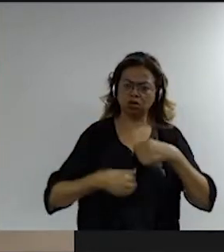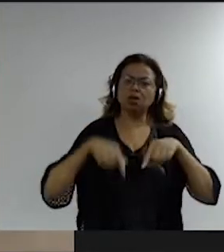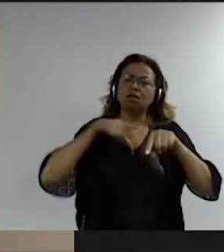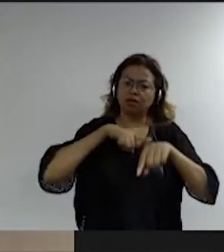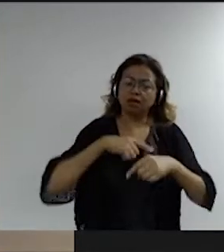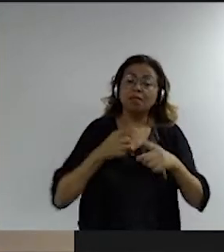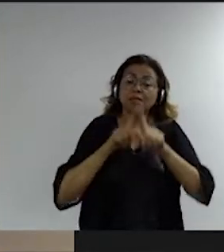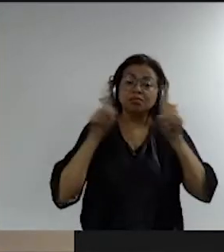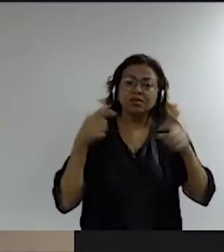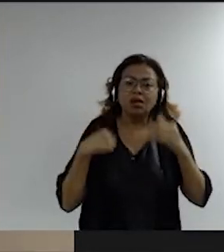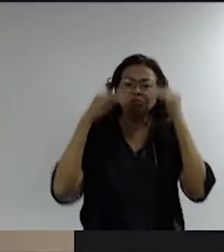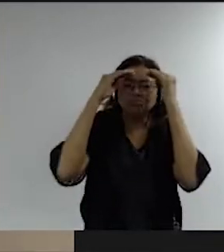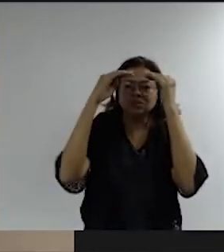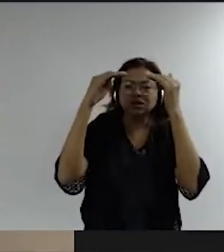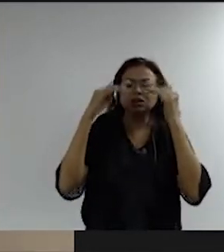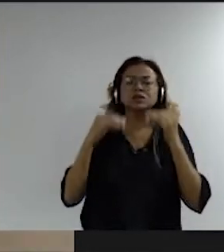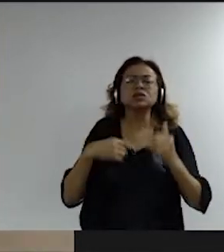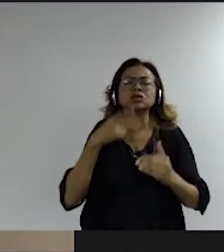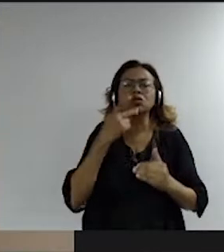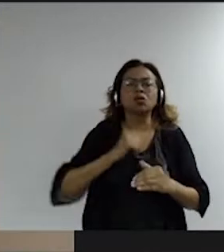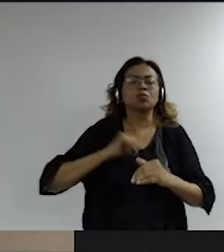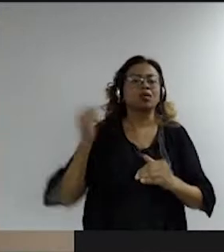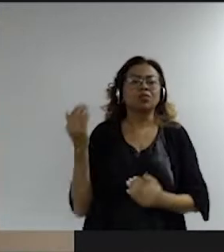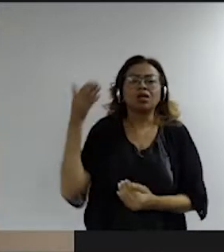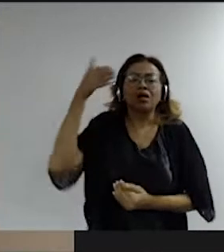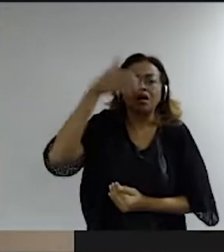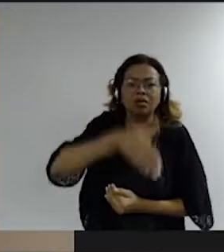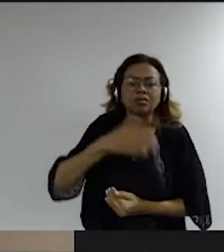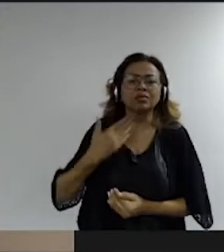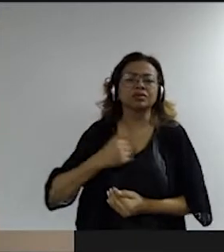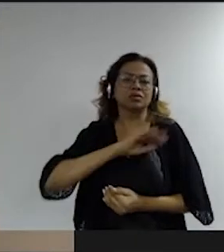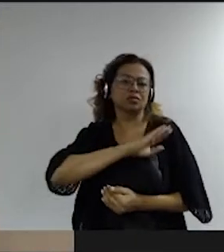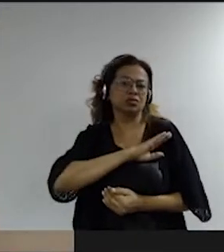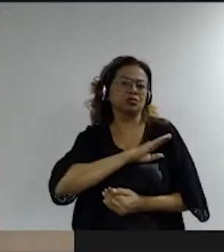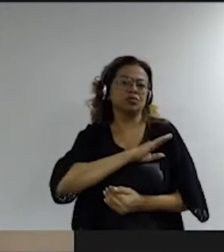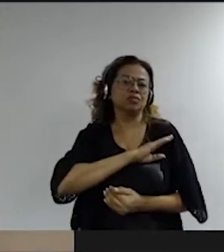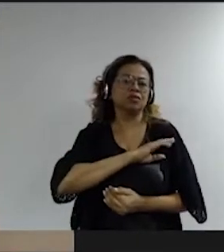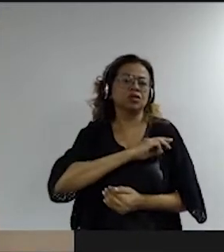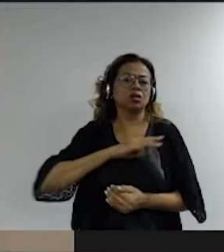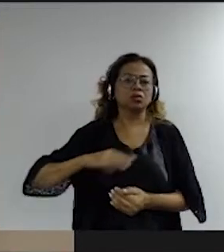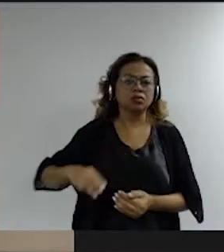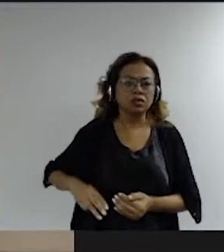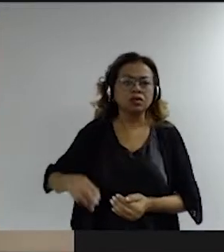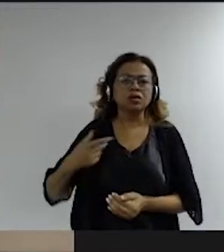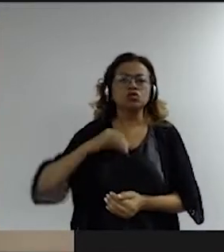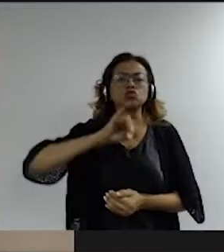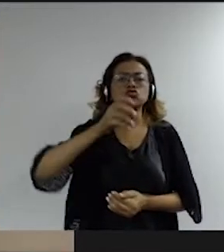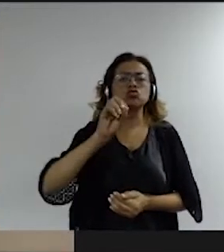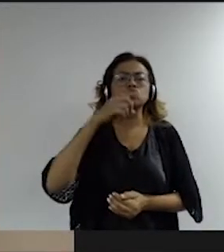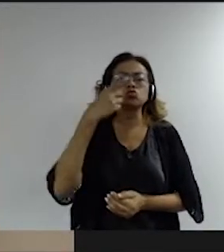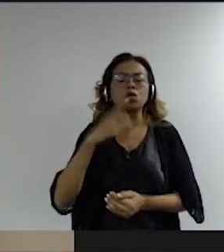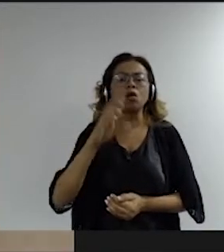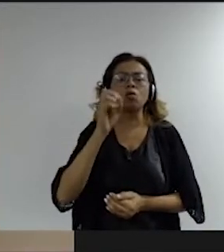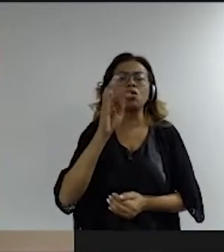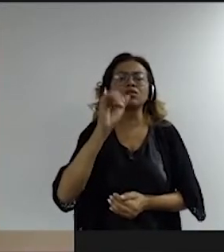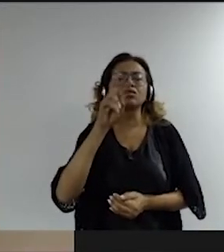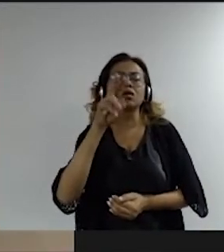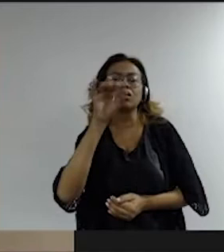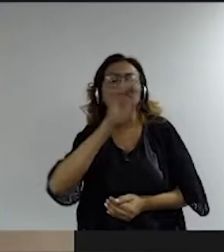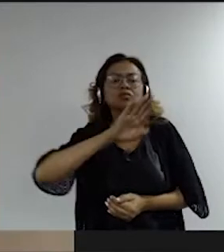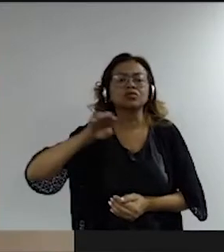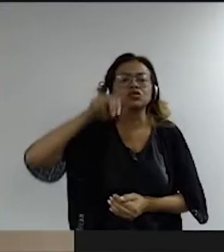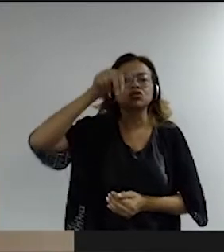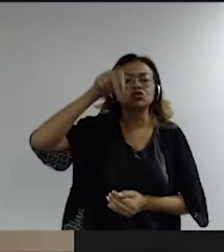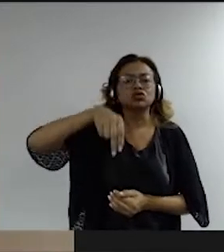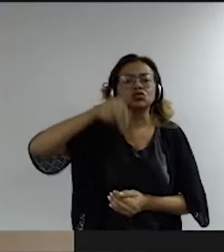nossa enorme honra, a presença do nosso ministro João Otávio de Noronha. Quero cumprimentar